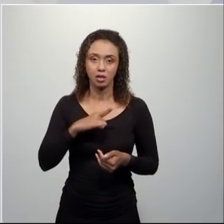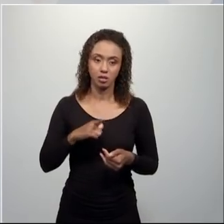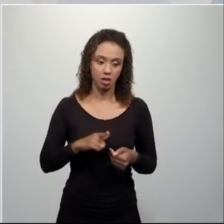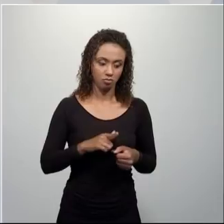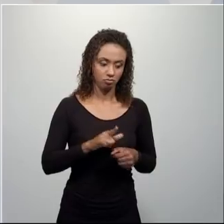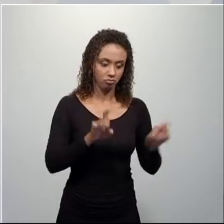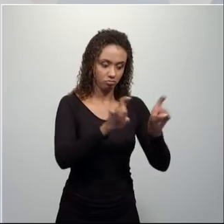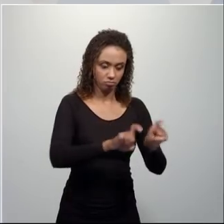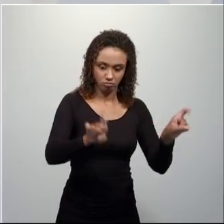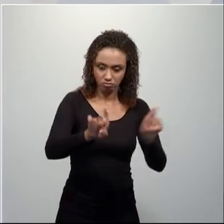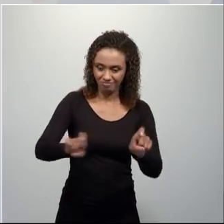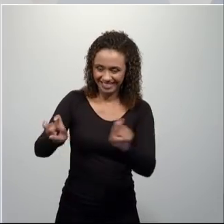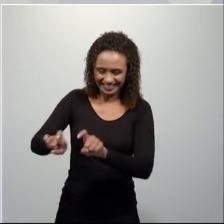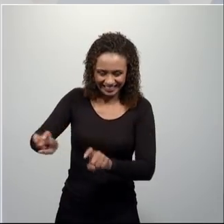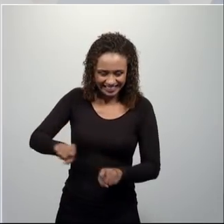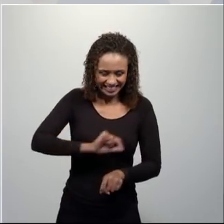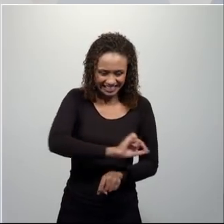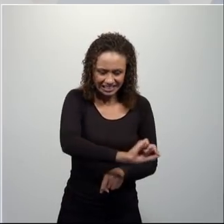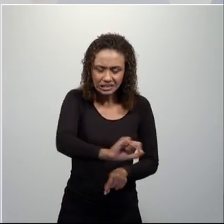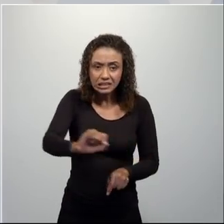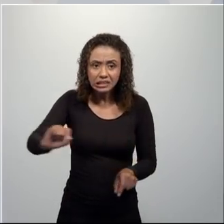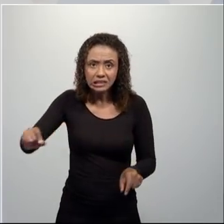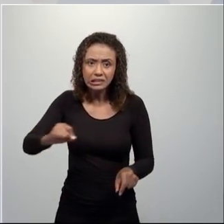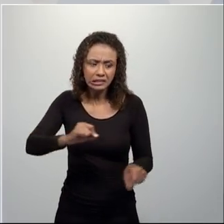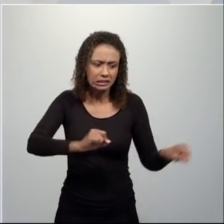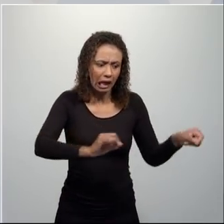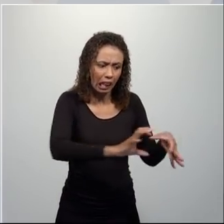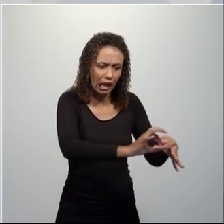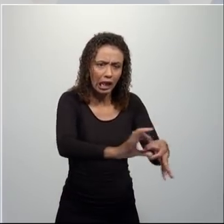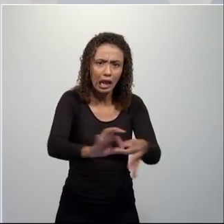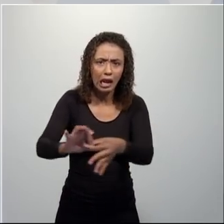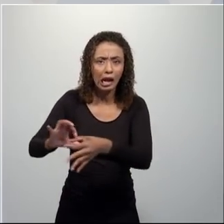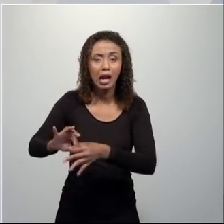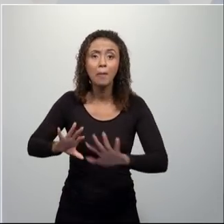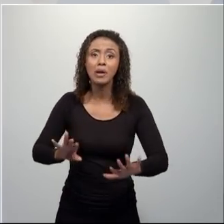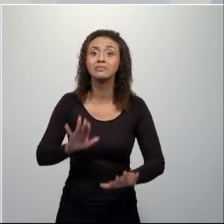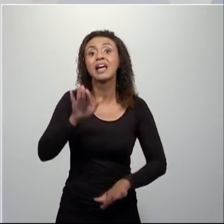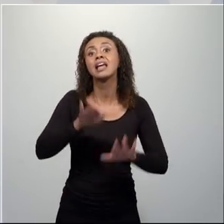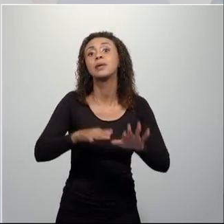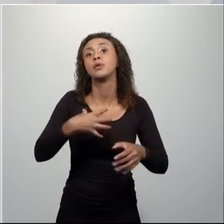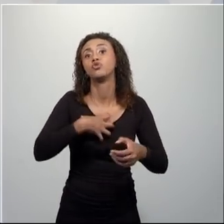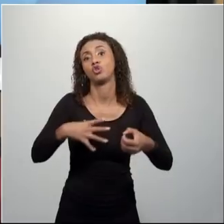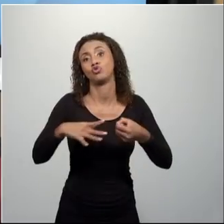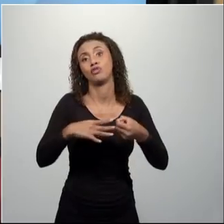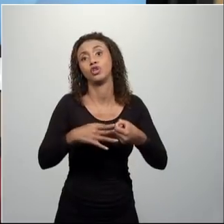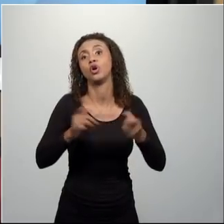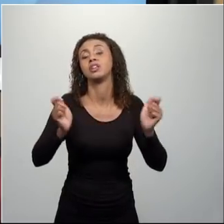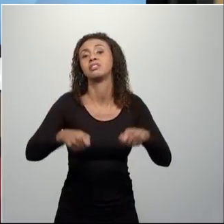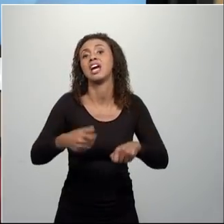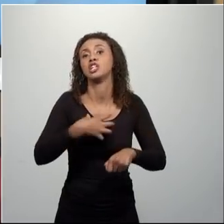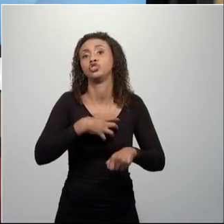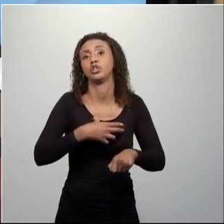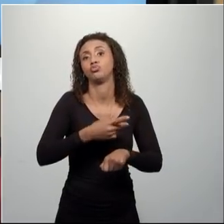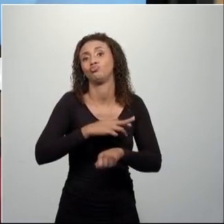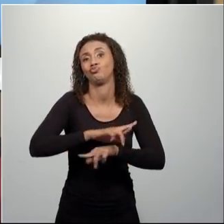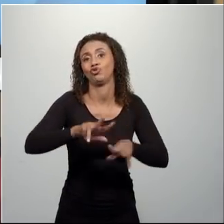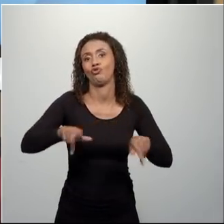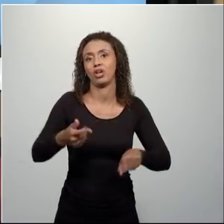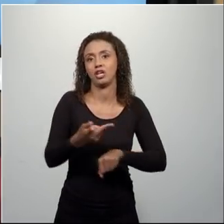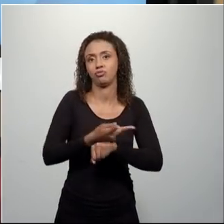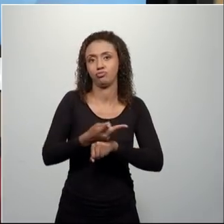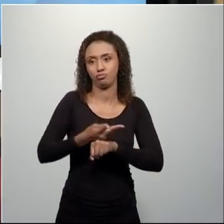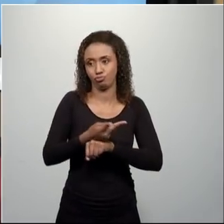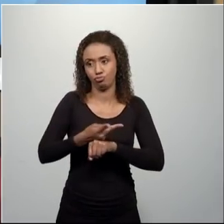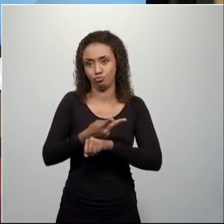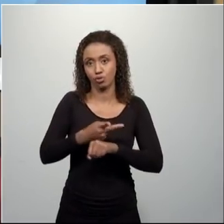de qual for a estratégia de busca vão ter formas distintas de fazer isso por exemplo se a estratégia de busca não estruturada significa